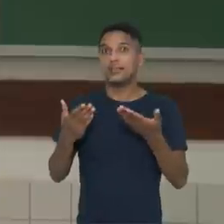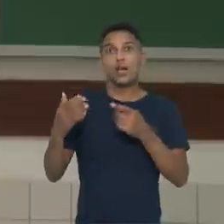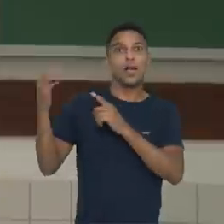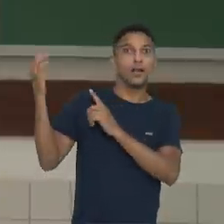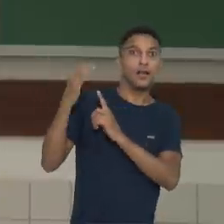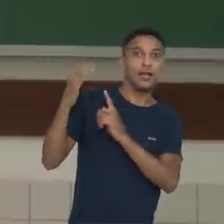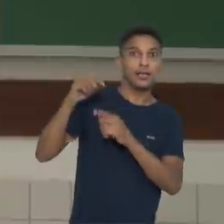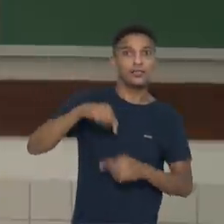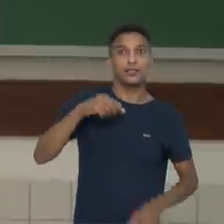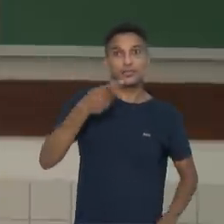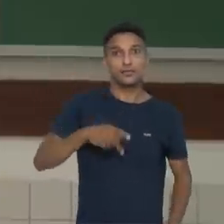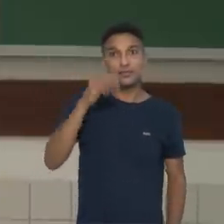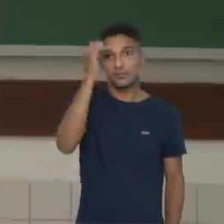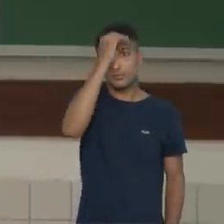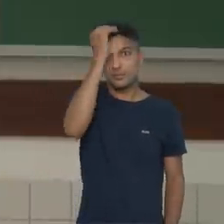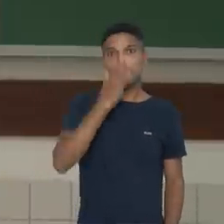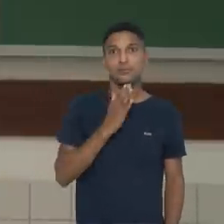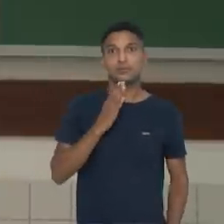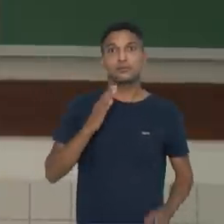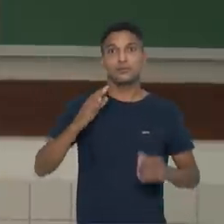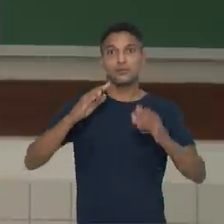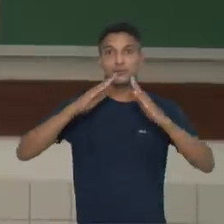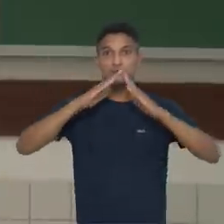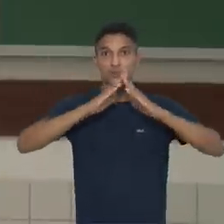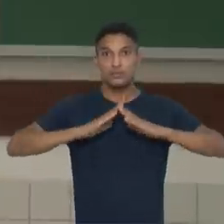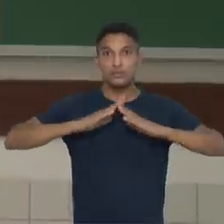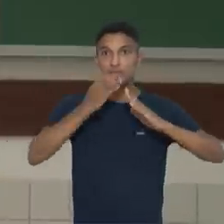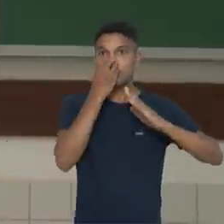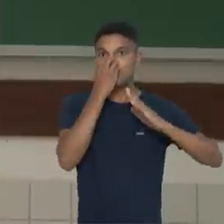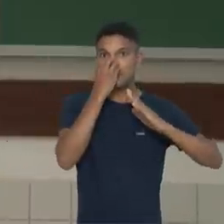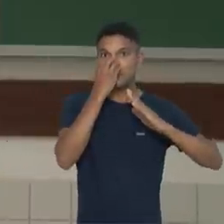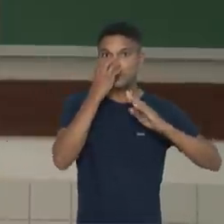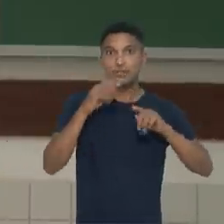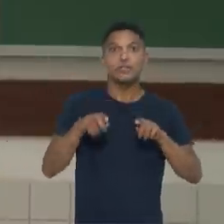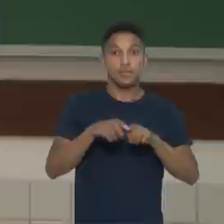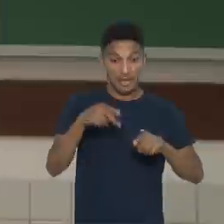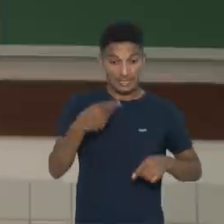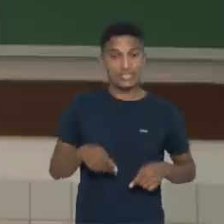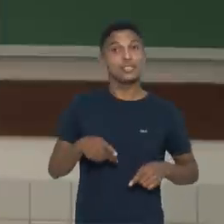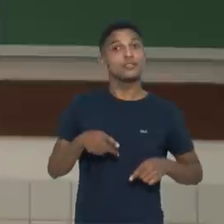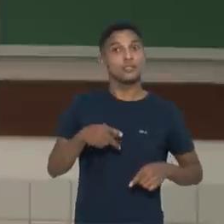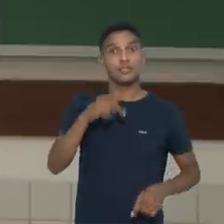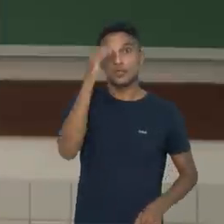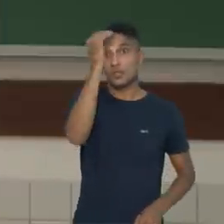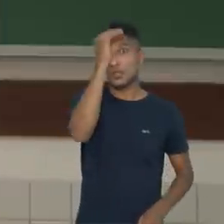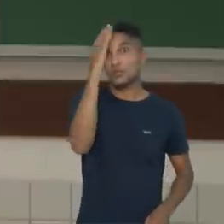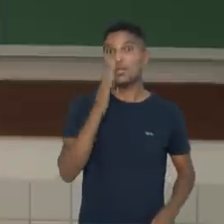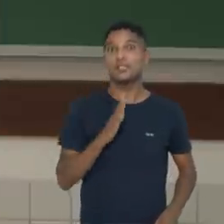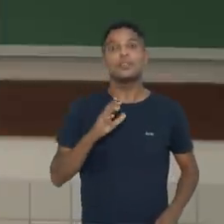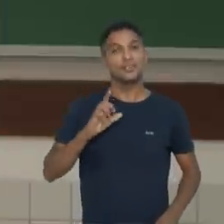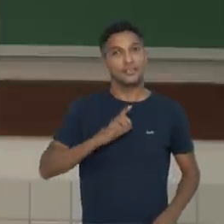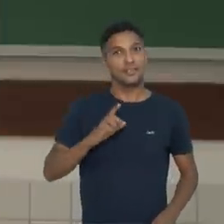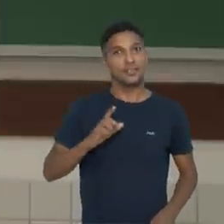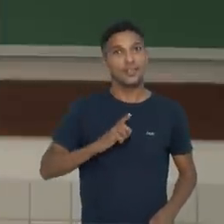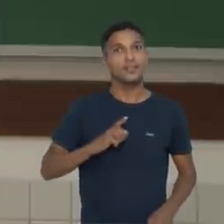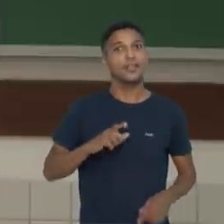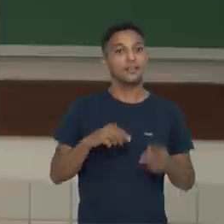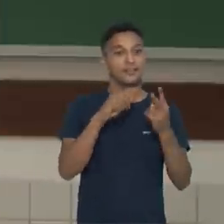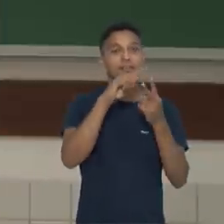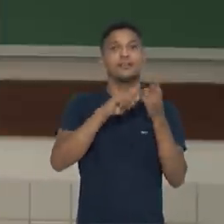país, né? E trouxemos um pouquinho também de artistas aqui do nosso país, né? Os